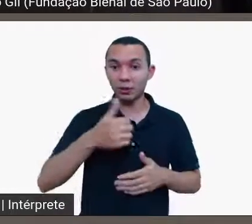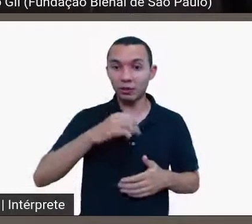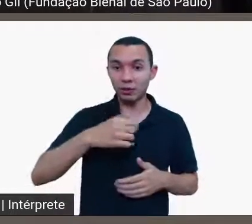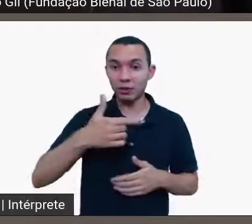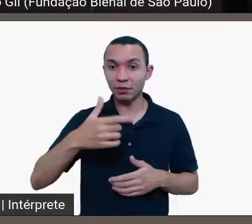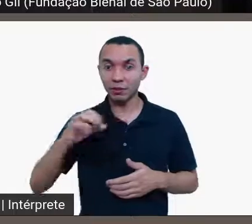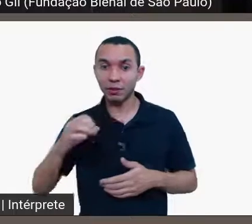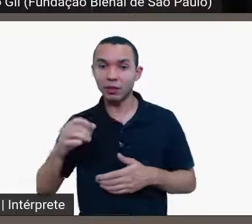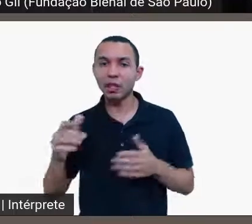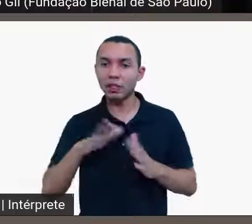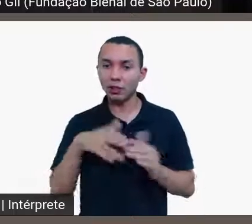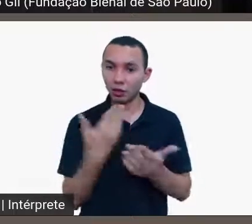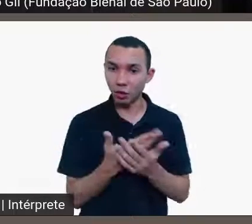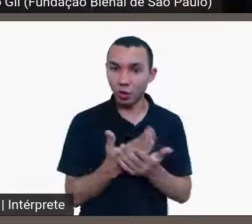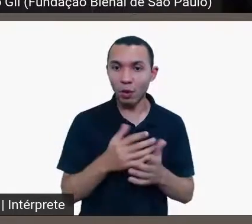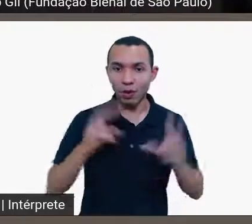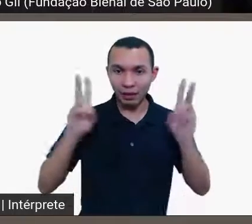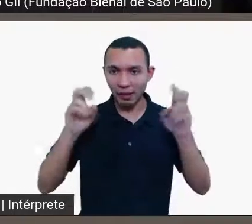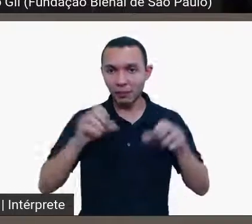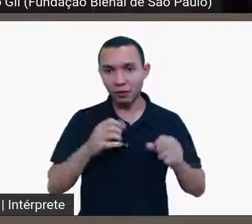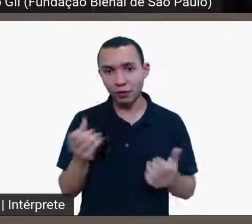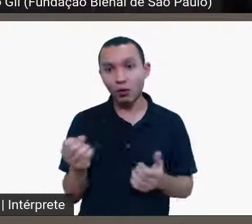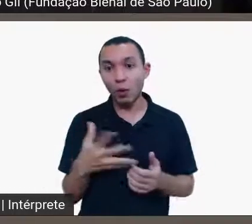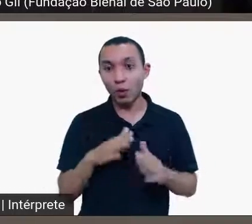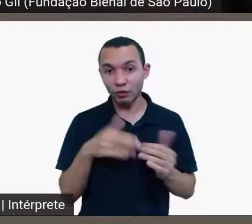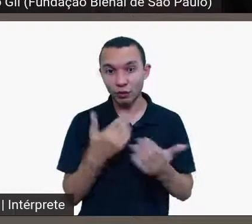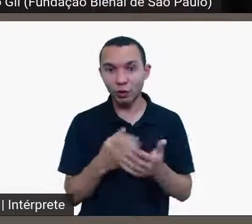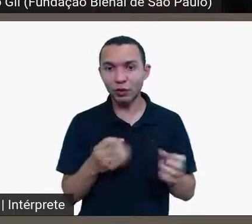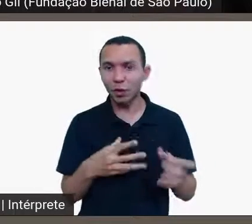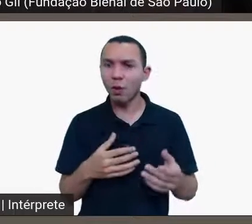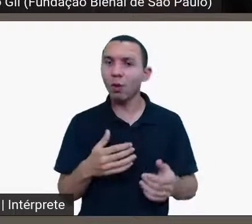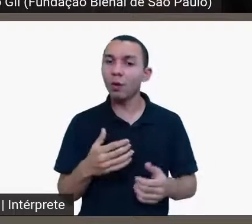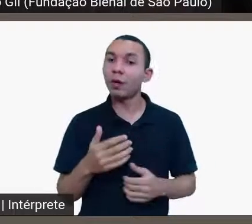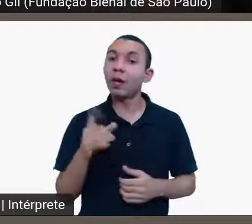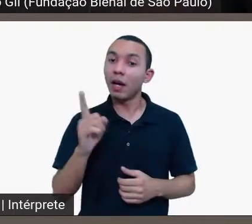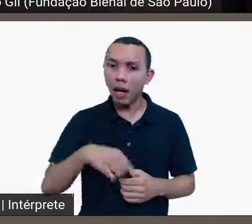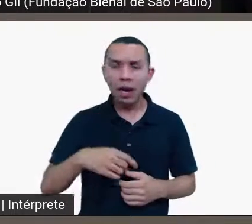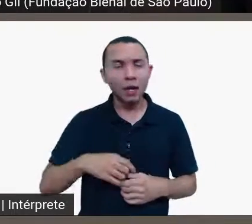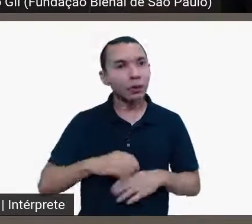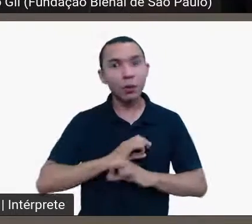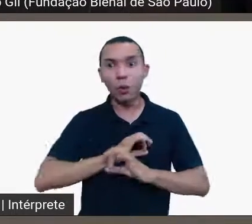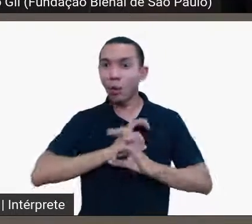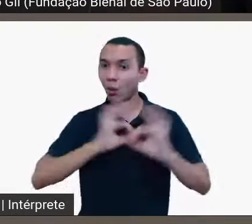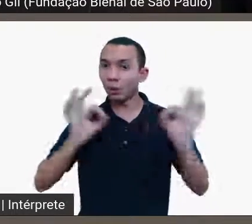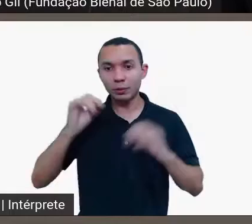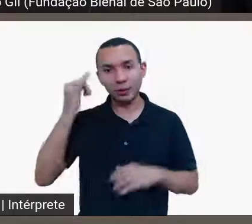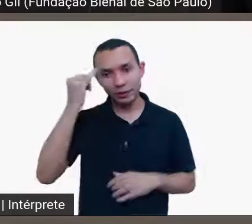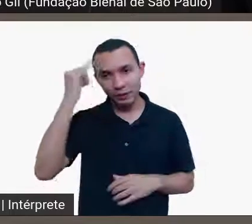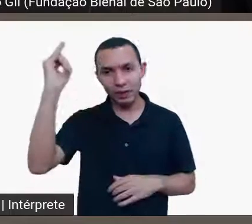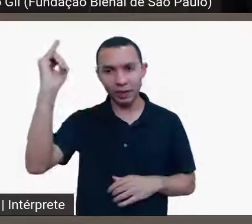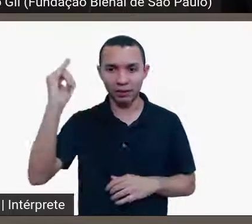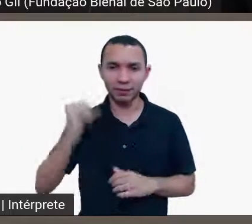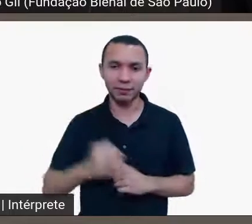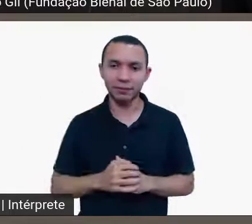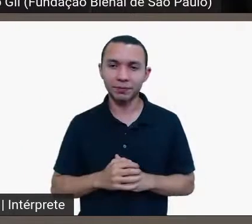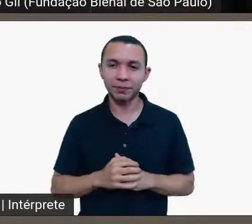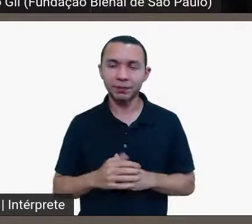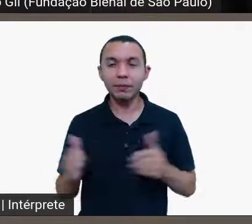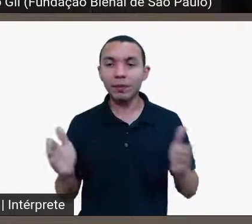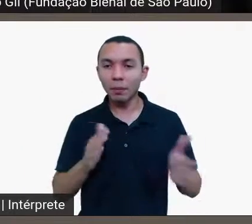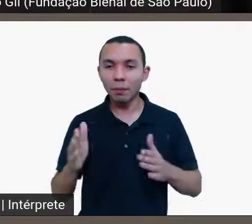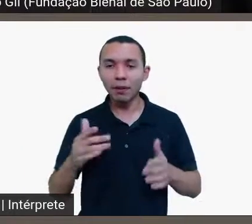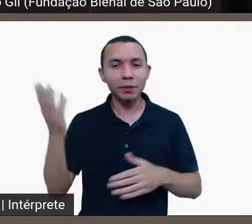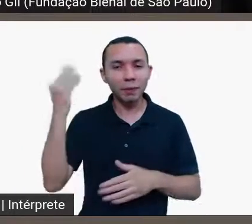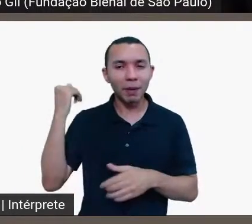nova vai ser uma coisa, um empreendimento fantástico. Porque as heranças do período colonial